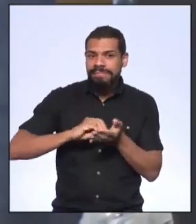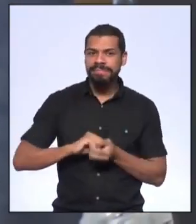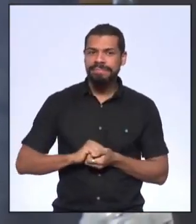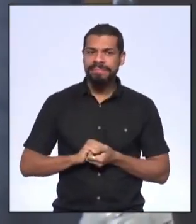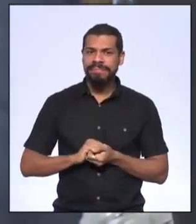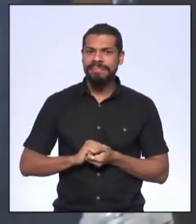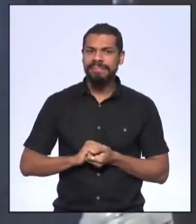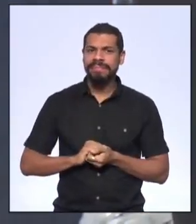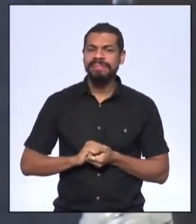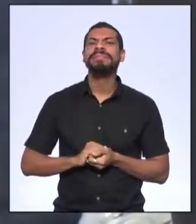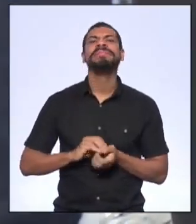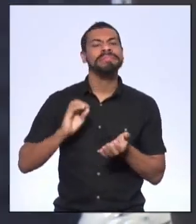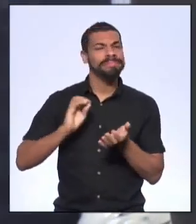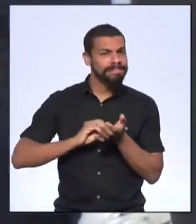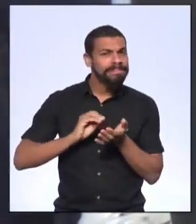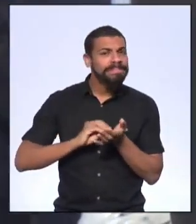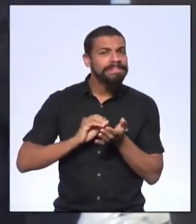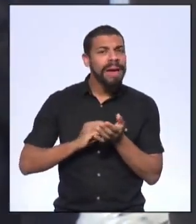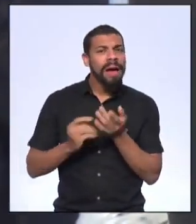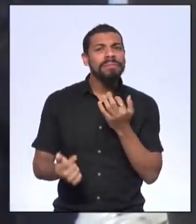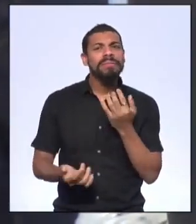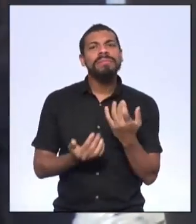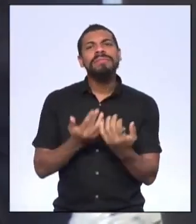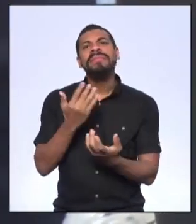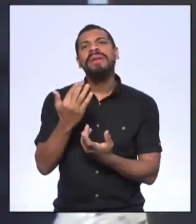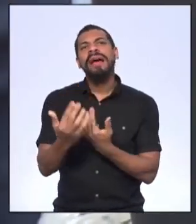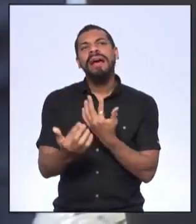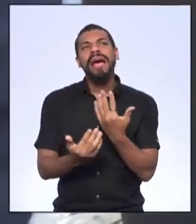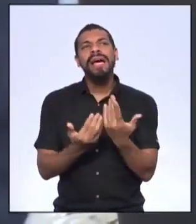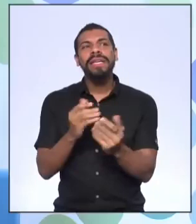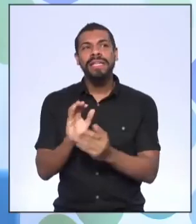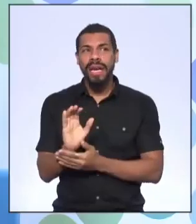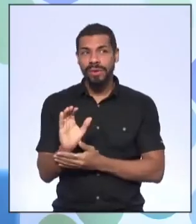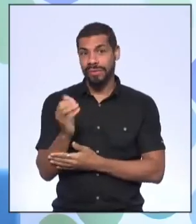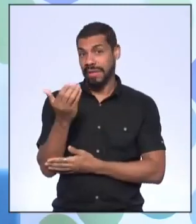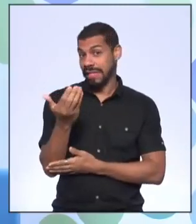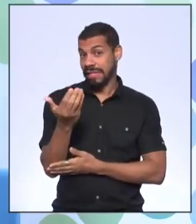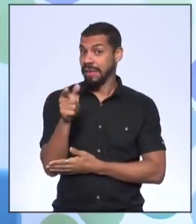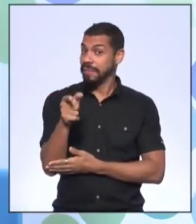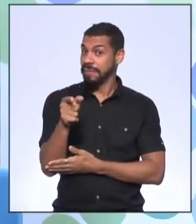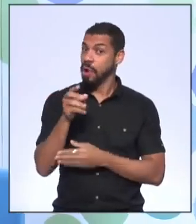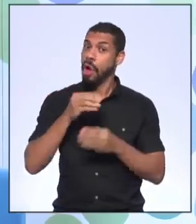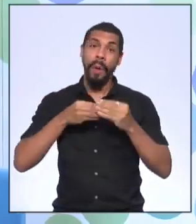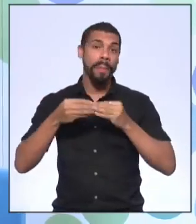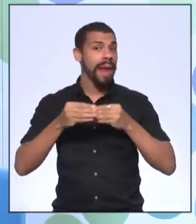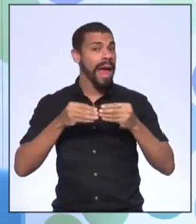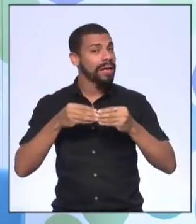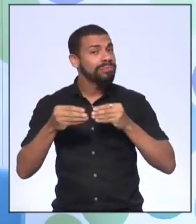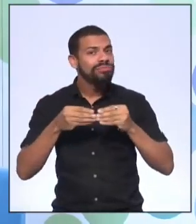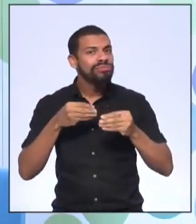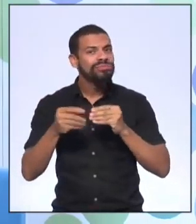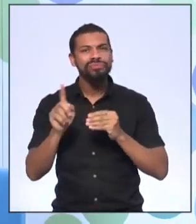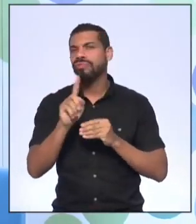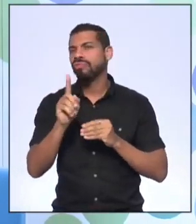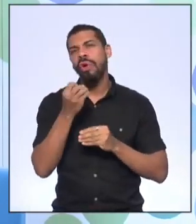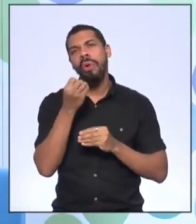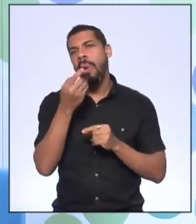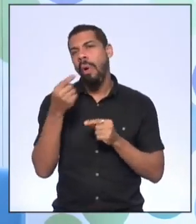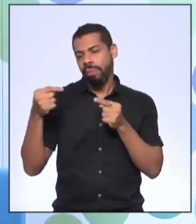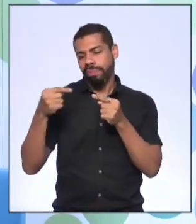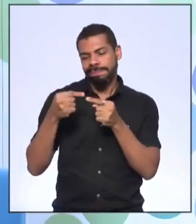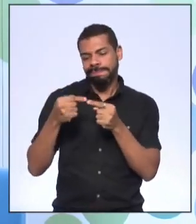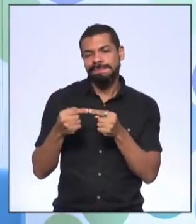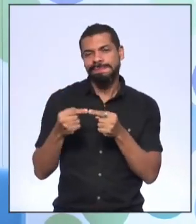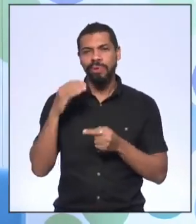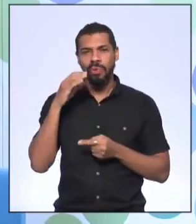mais calor aqui do que a condução de calor. Isso que é o que acontece. O plástico é o mau condutor de calor, tá? O alumínio não, é o bom